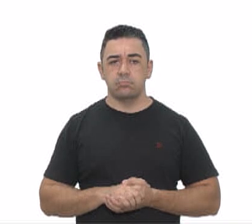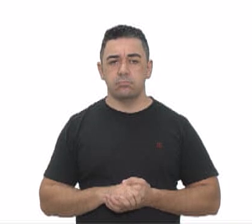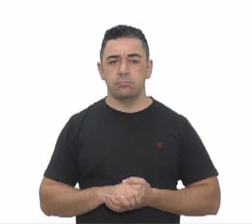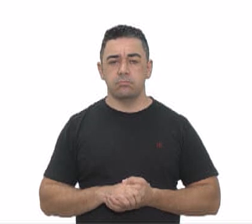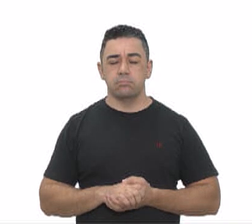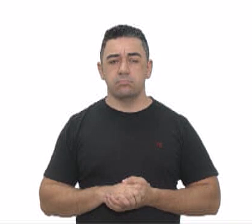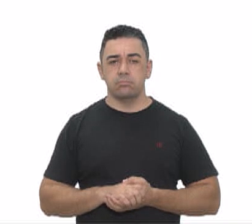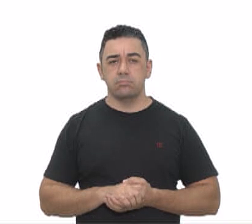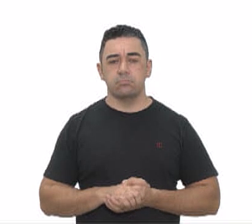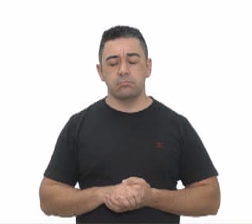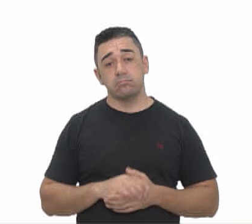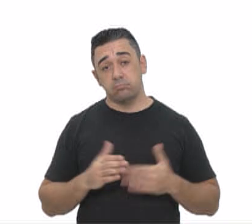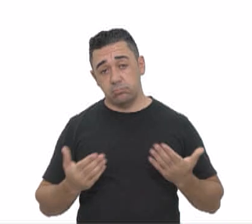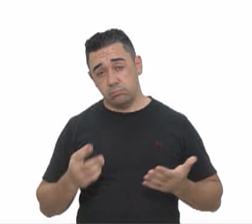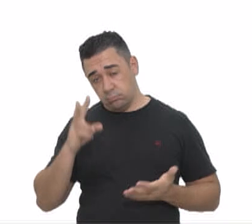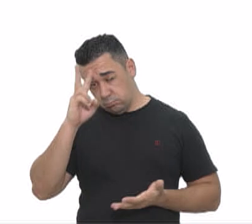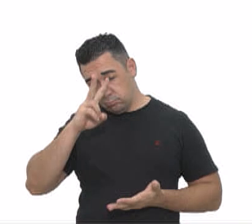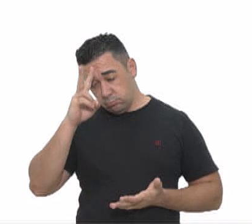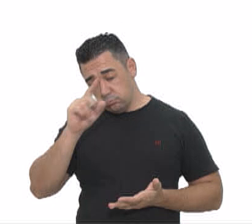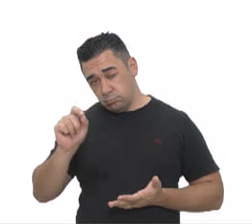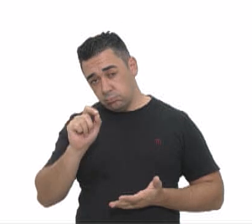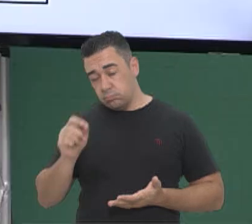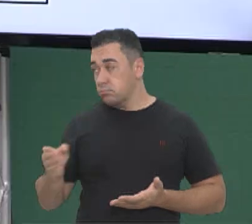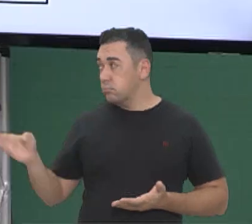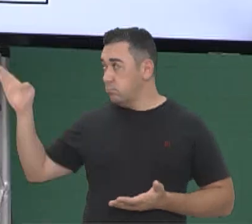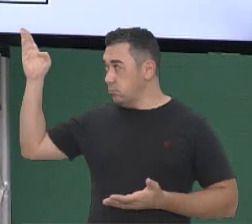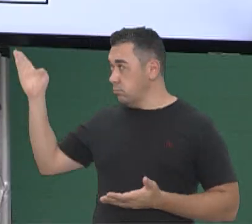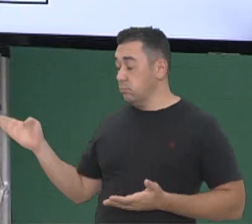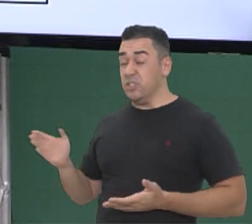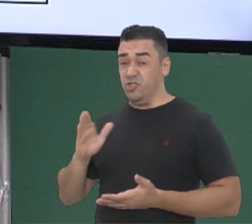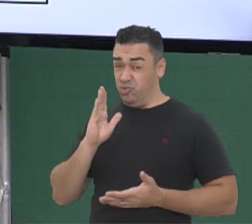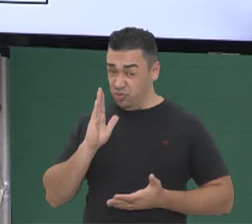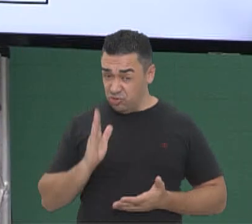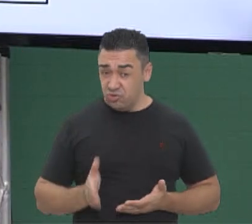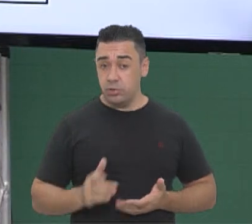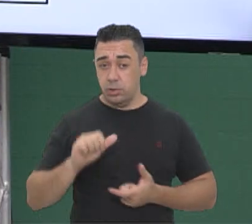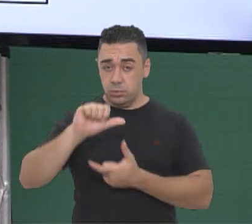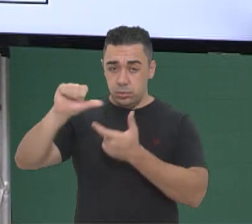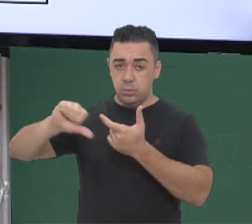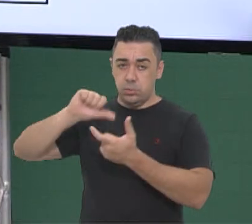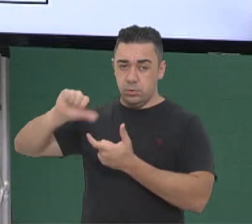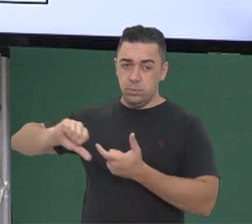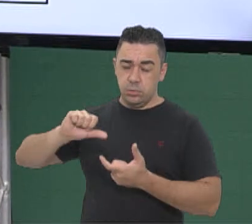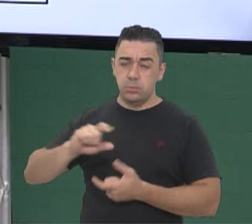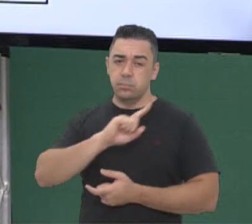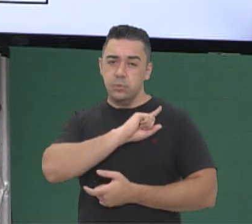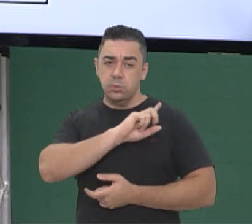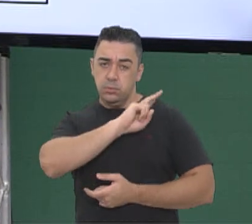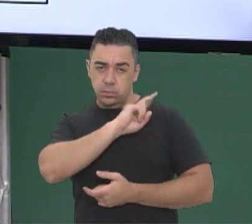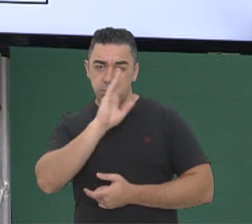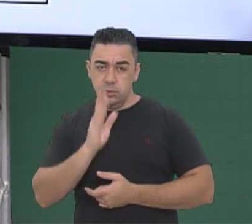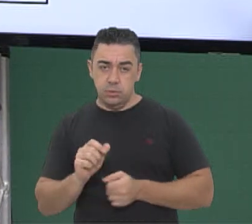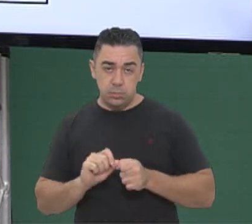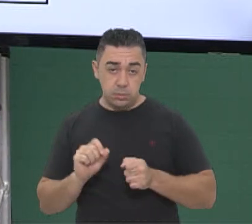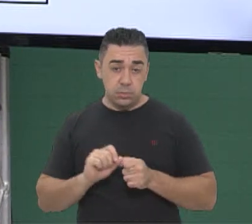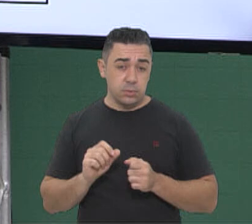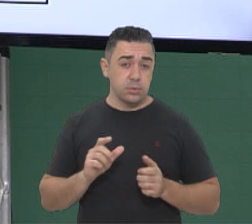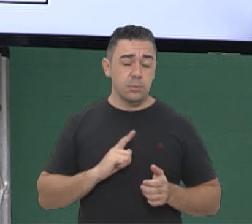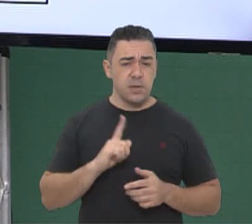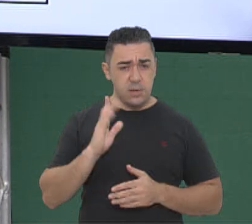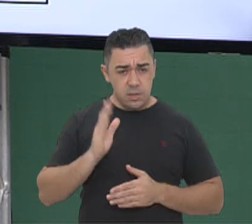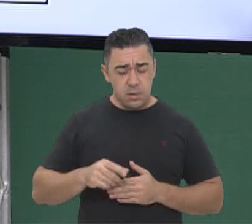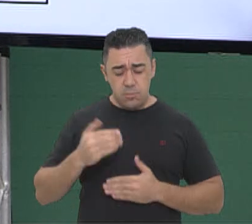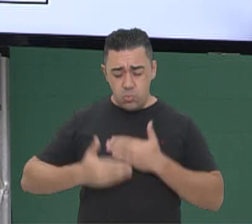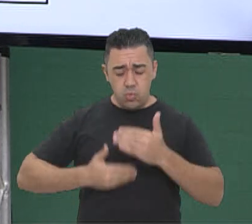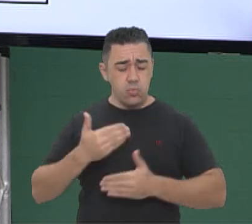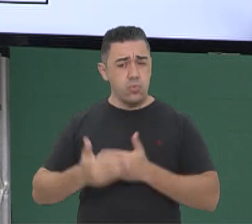ustedes, van. Então, só para relembrar, uma vez que nós já trabalhamos em anos anteriores, no primeiro, no segundo, mas é uma